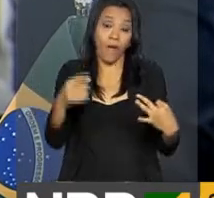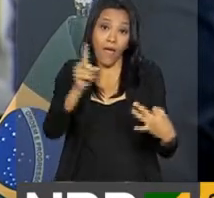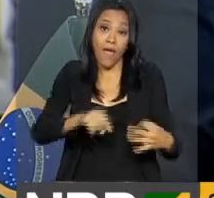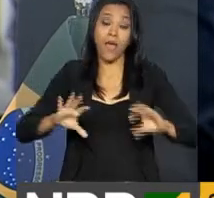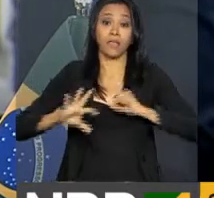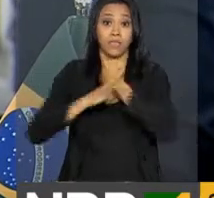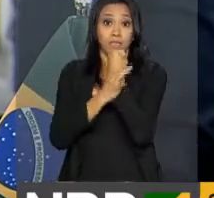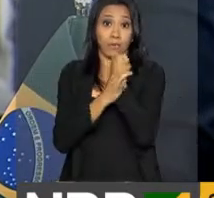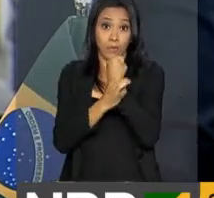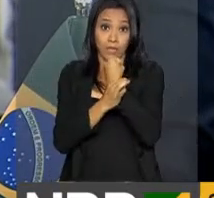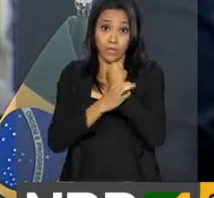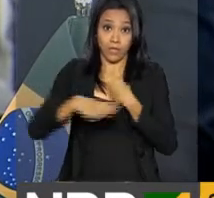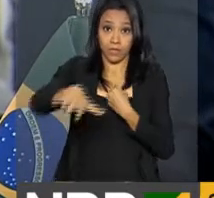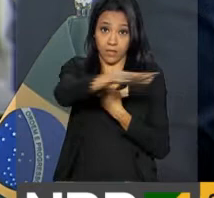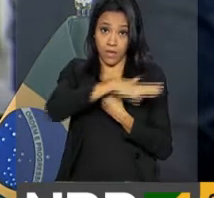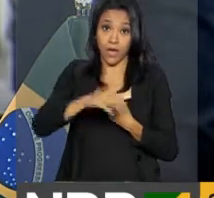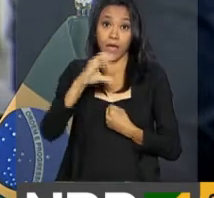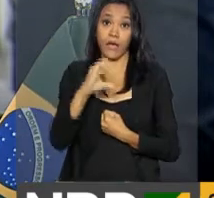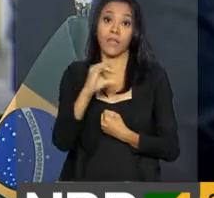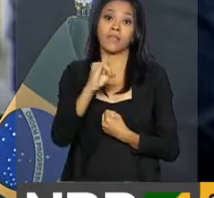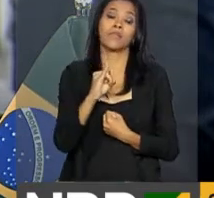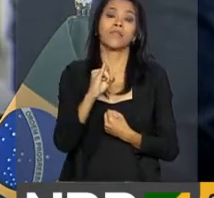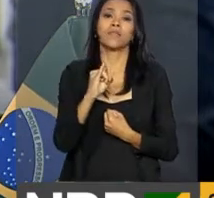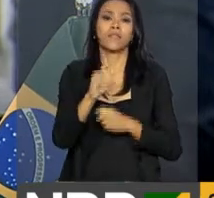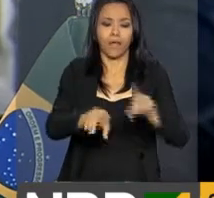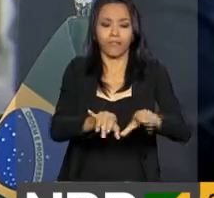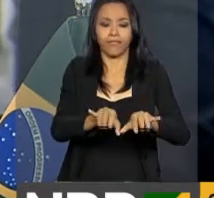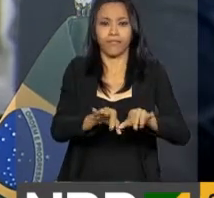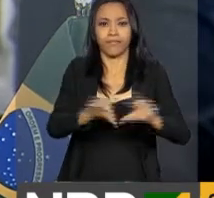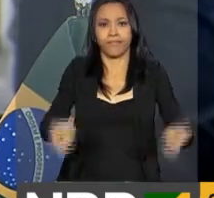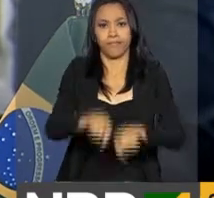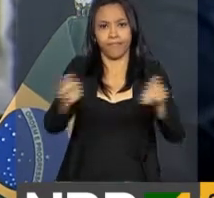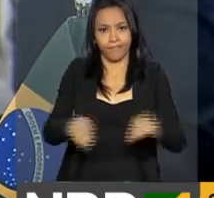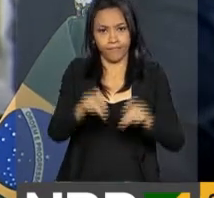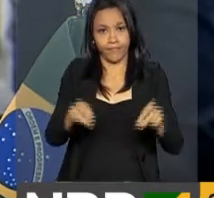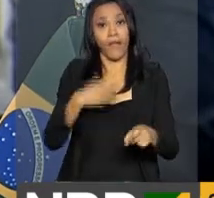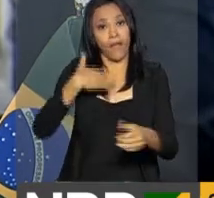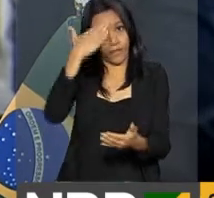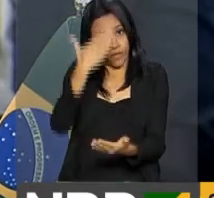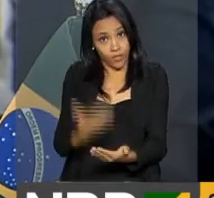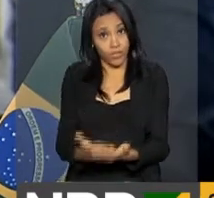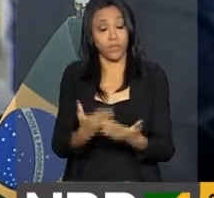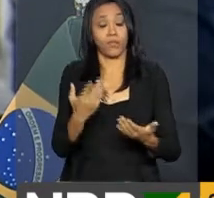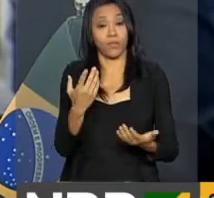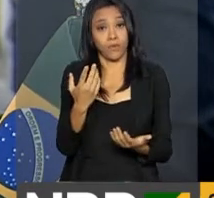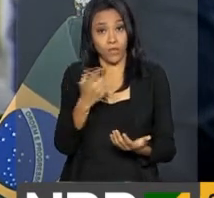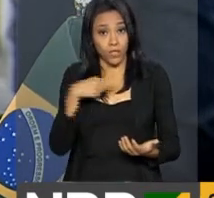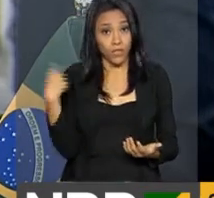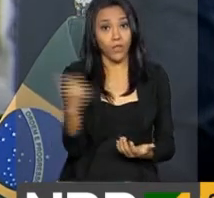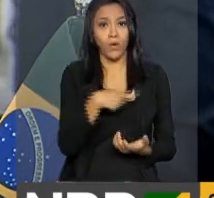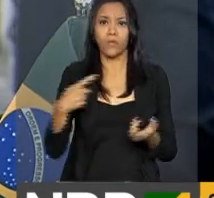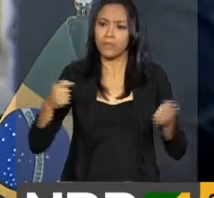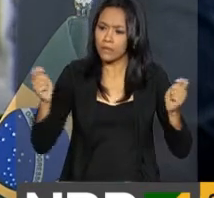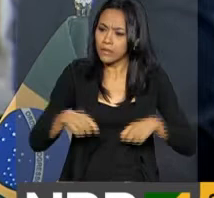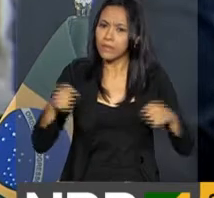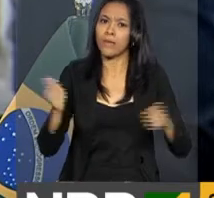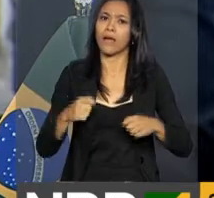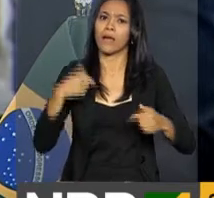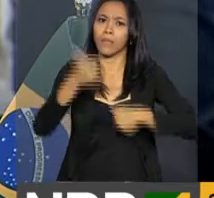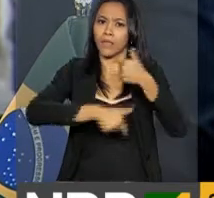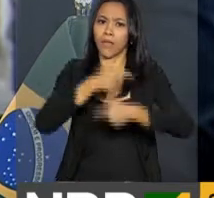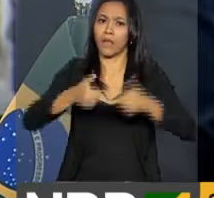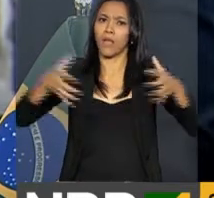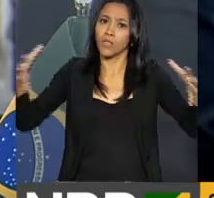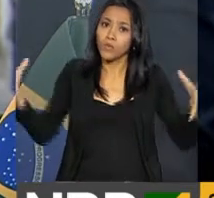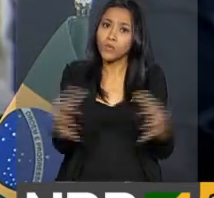segurança cibernética. Creio que, também aqui, podemos atuar em conjunto.